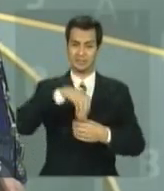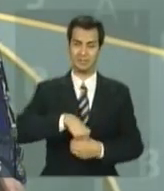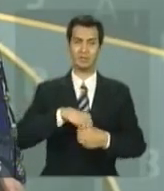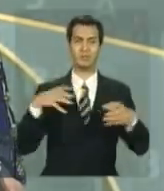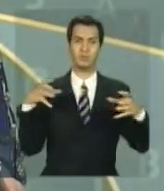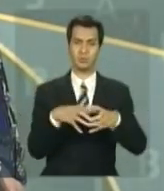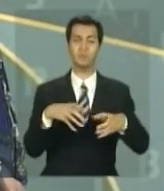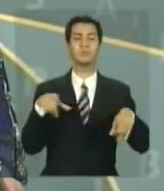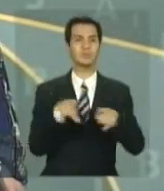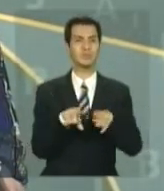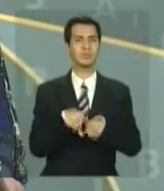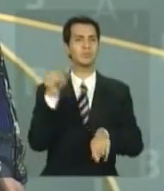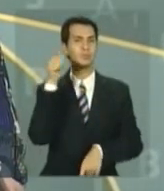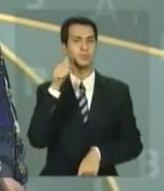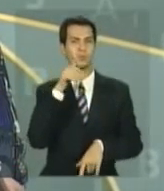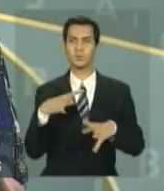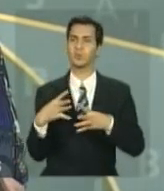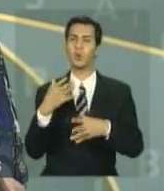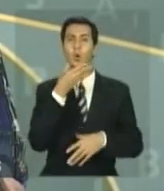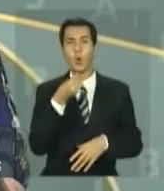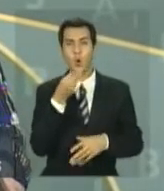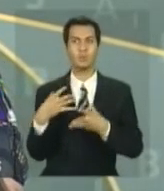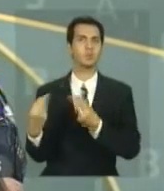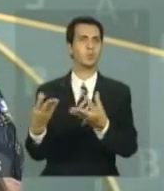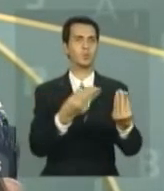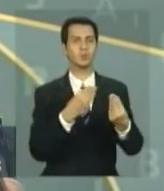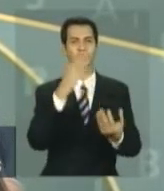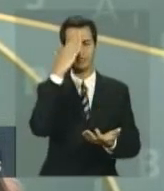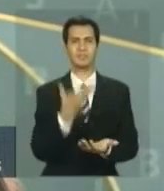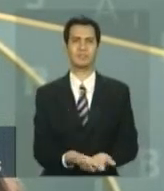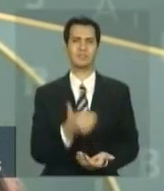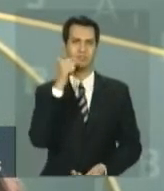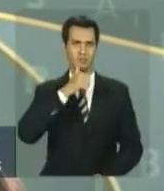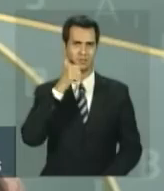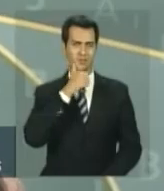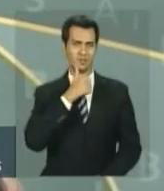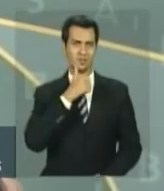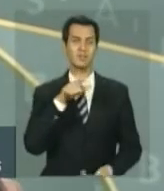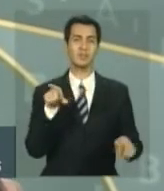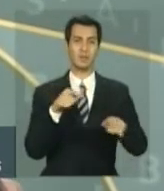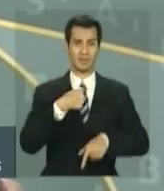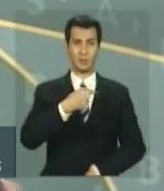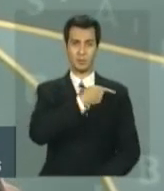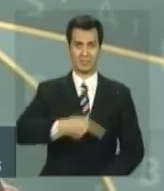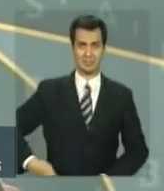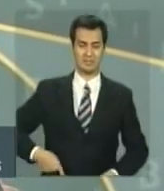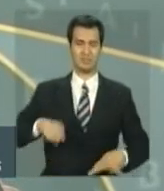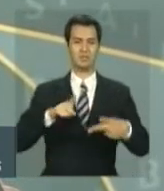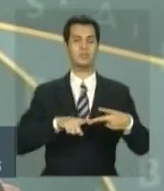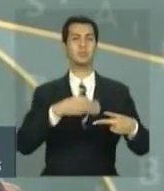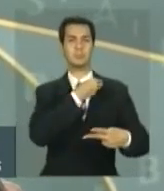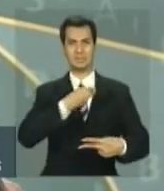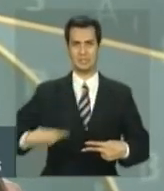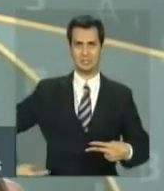na sociedade. É um governo feminino porque a presidenta e todos os seus ministros, os homens